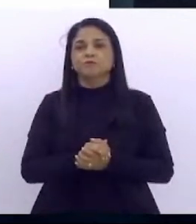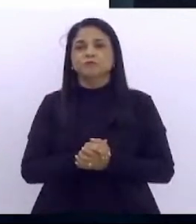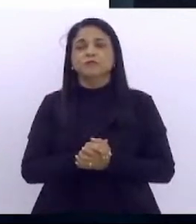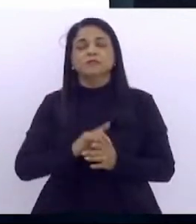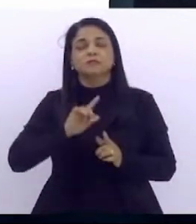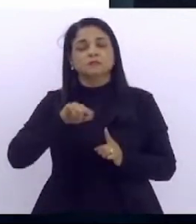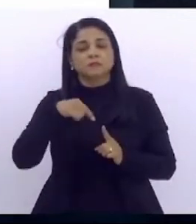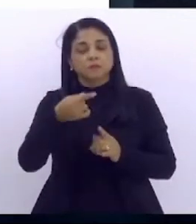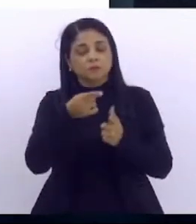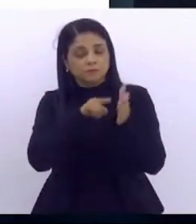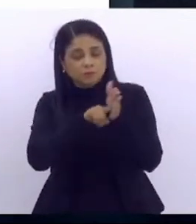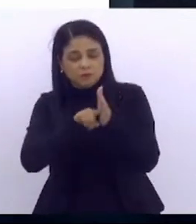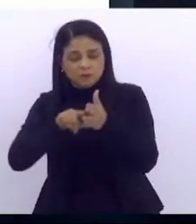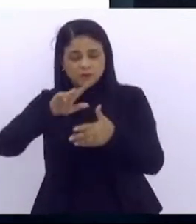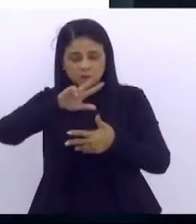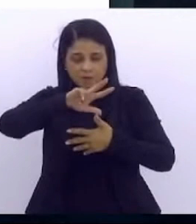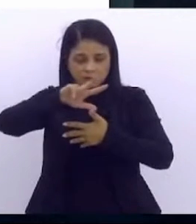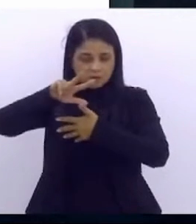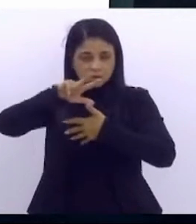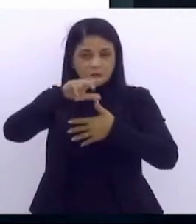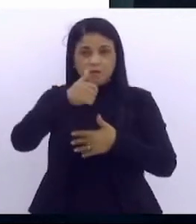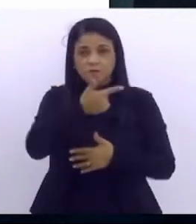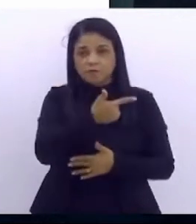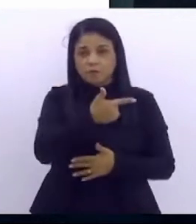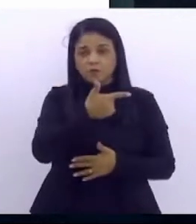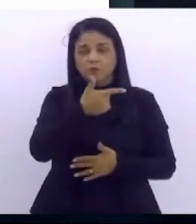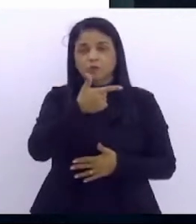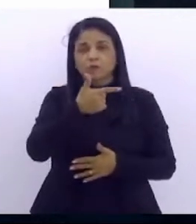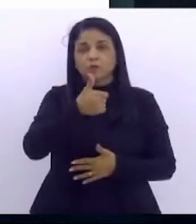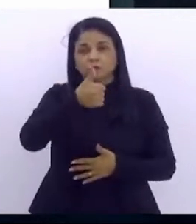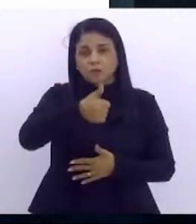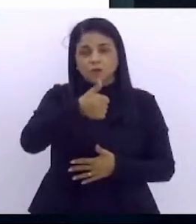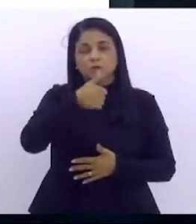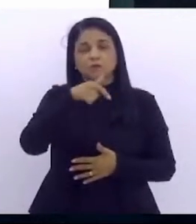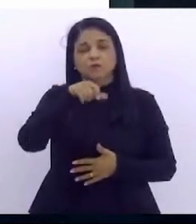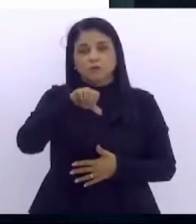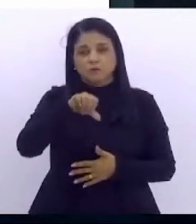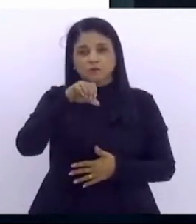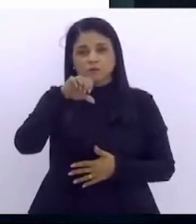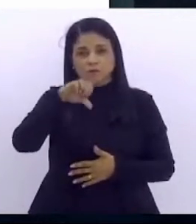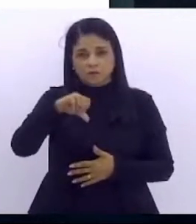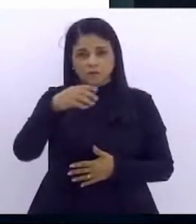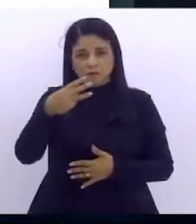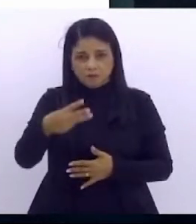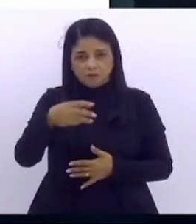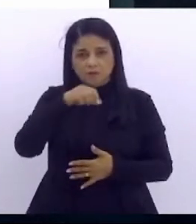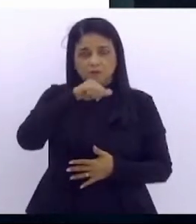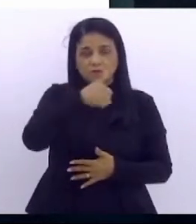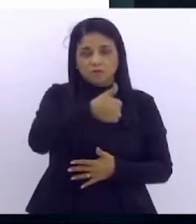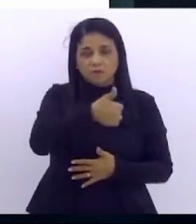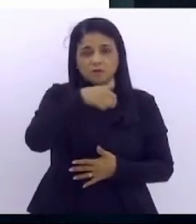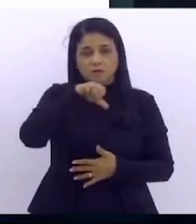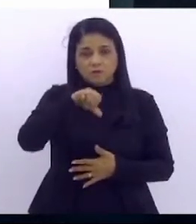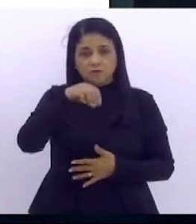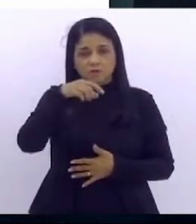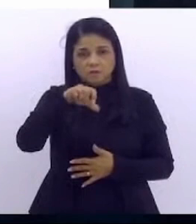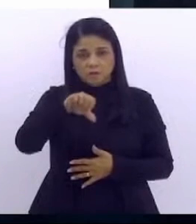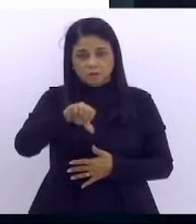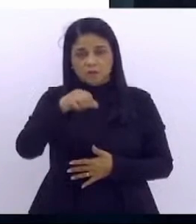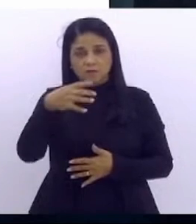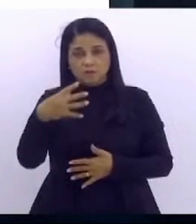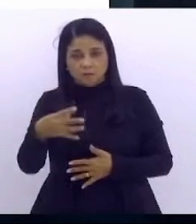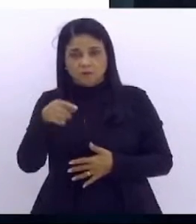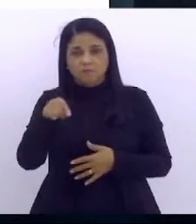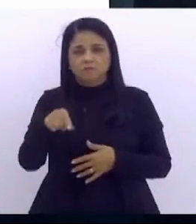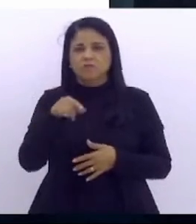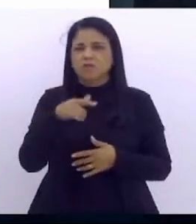algumas pesquisas aqui na América Latina, em 93 e 96, e viram que 34% das internações era aborto espontâneo. Mas por que